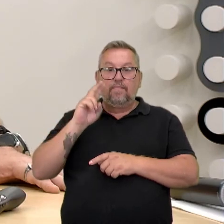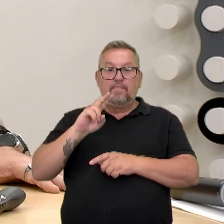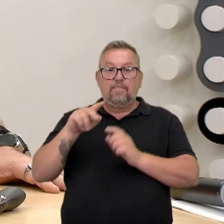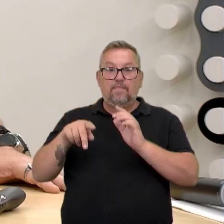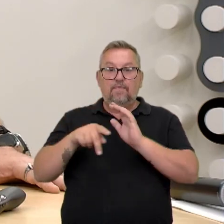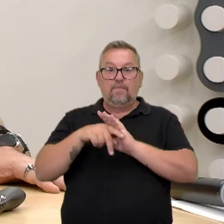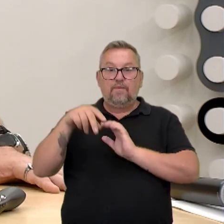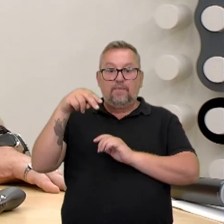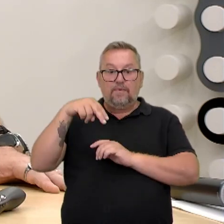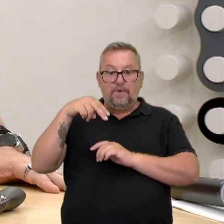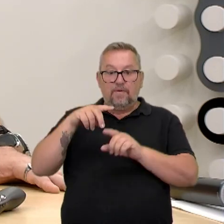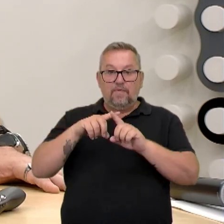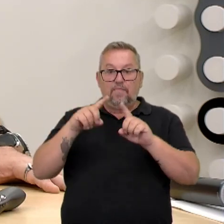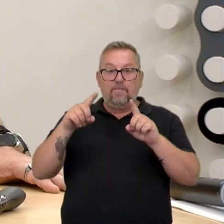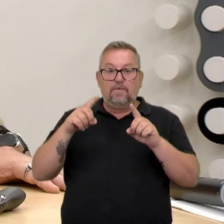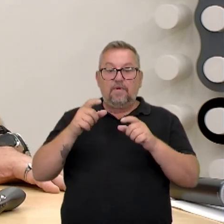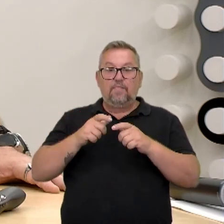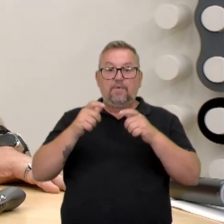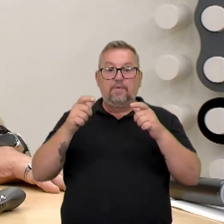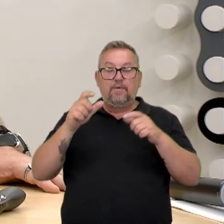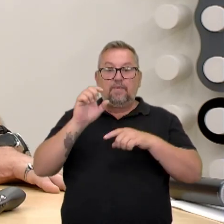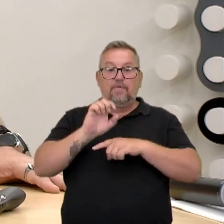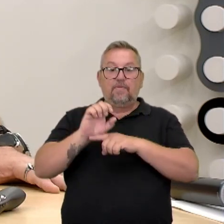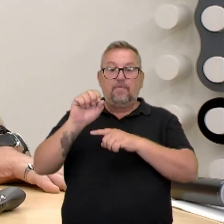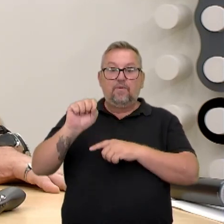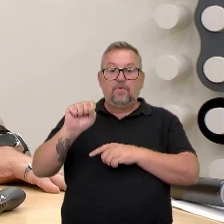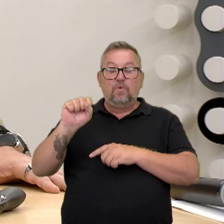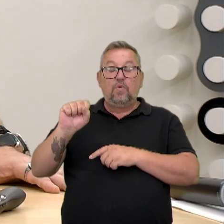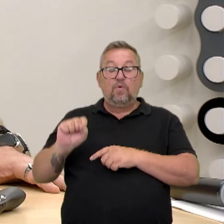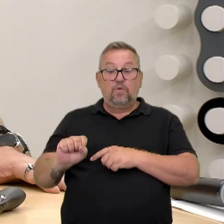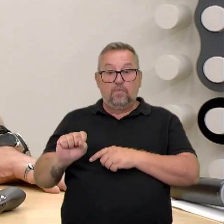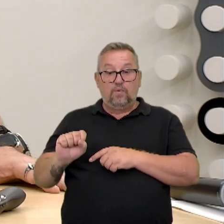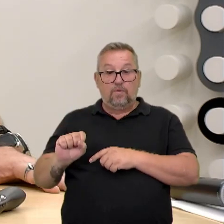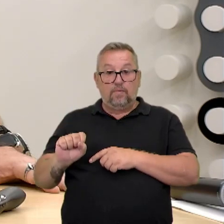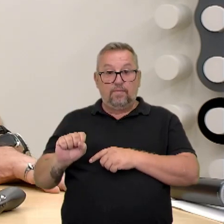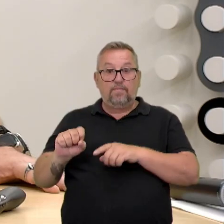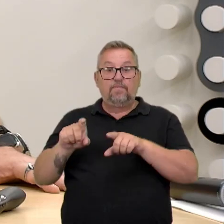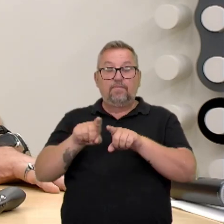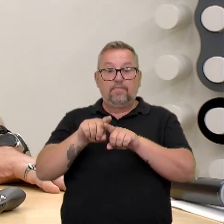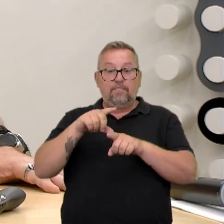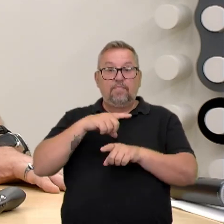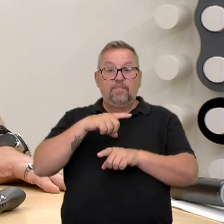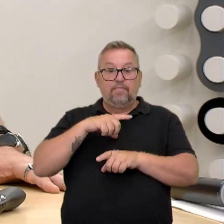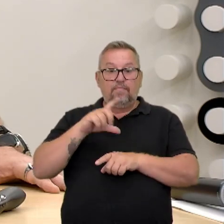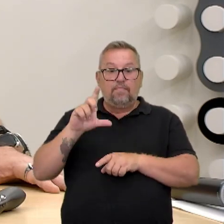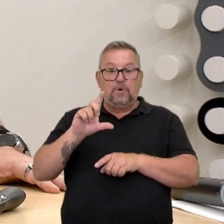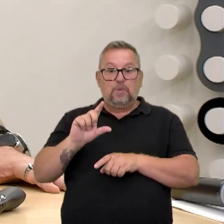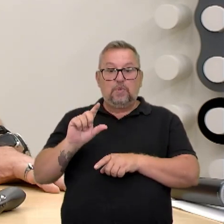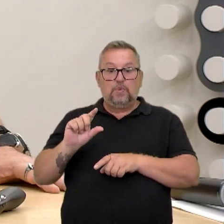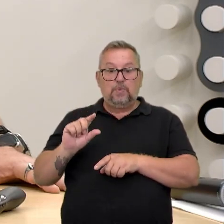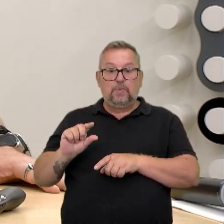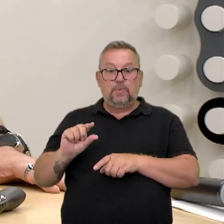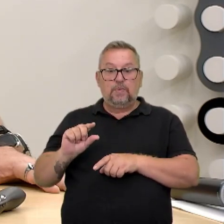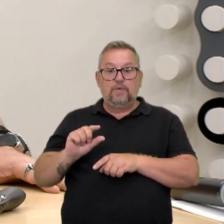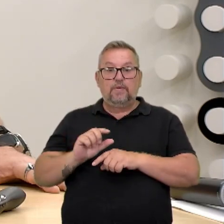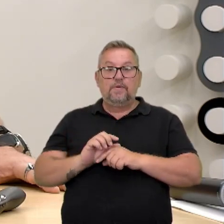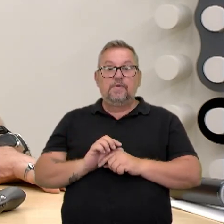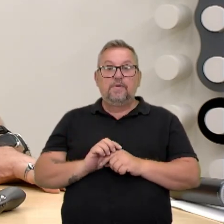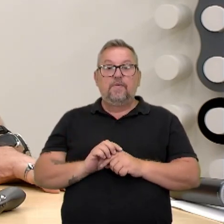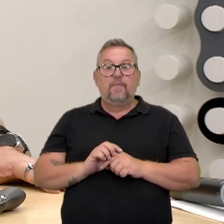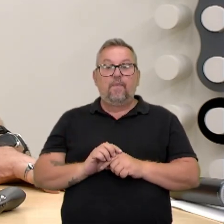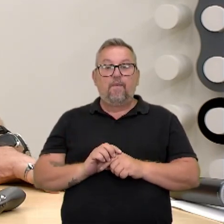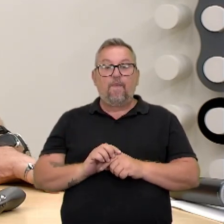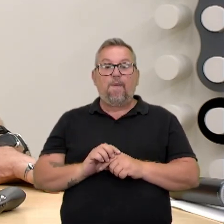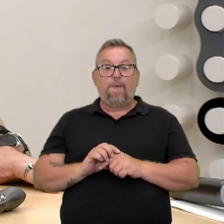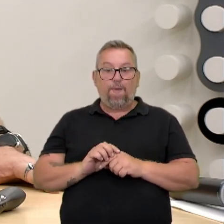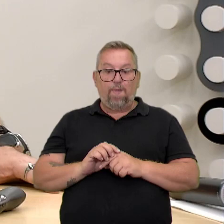Nordeste e do Norte. Mas boa parte dos estados do Sul e do Sudeste, eles estão tendo um decréscimo, tanto na taxa de fecundidade quanto